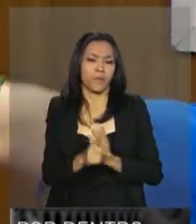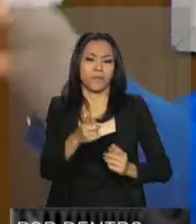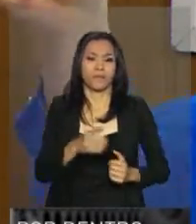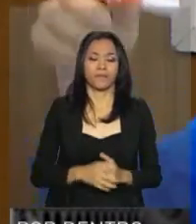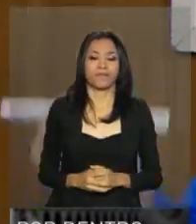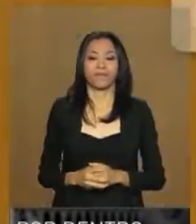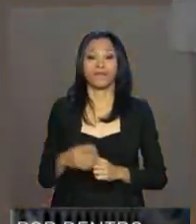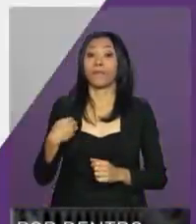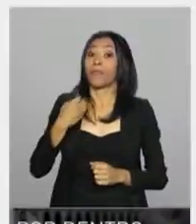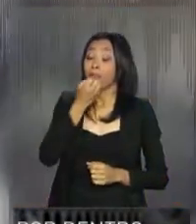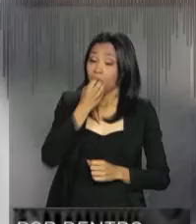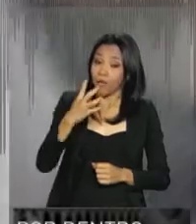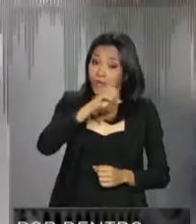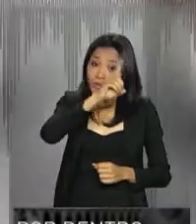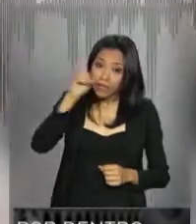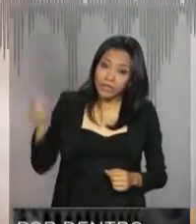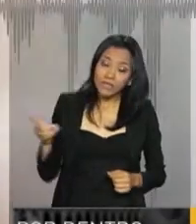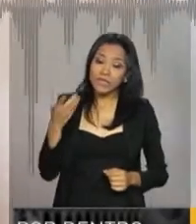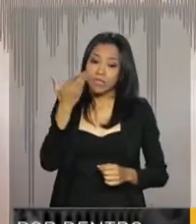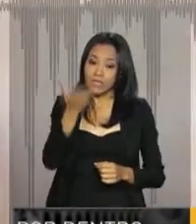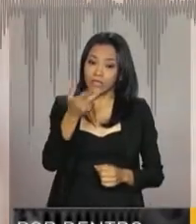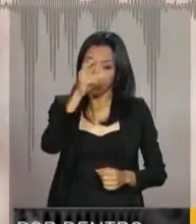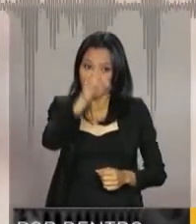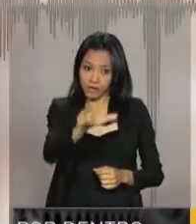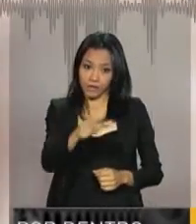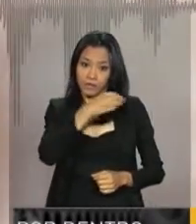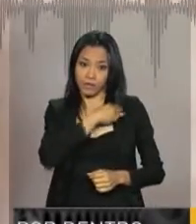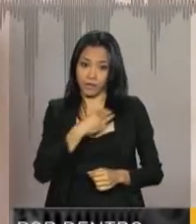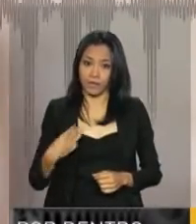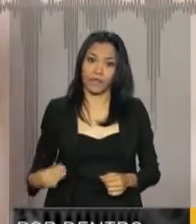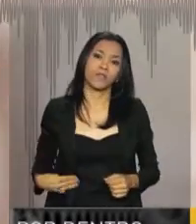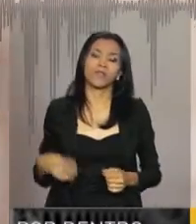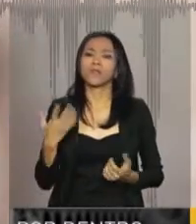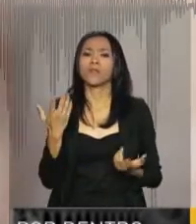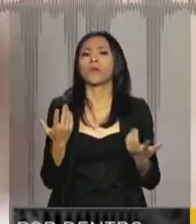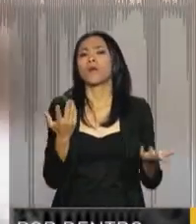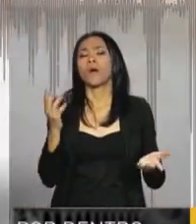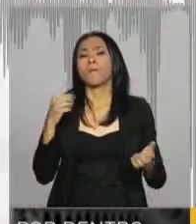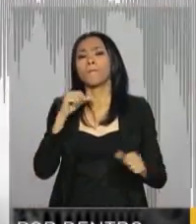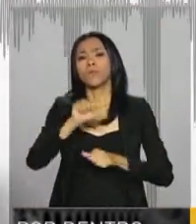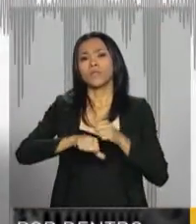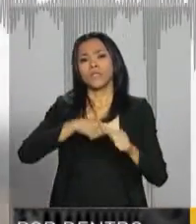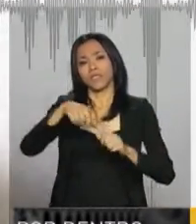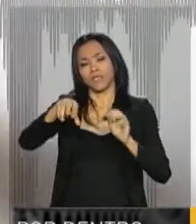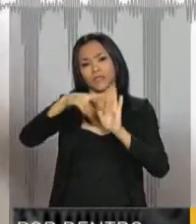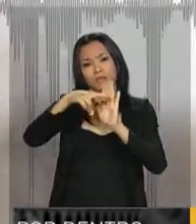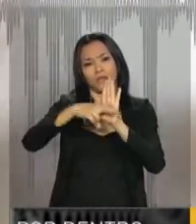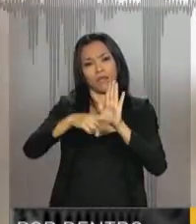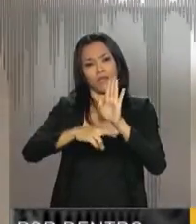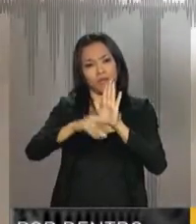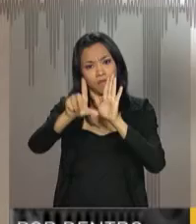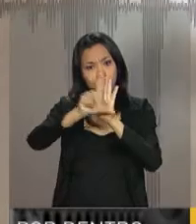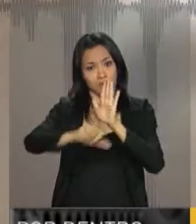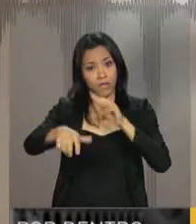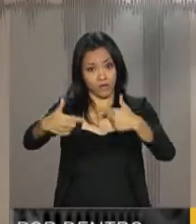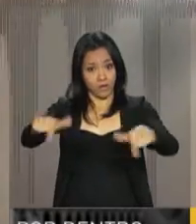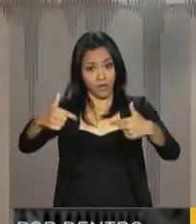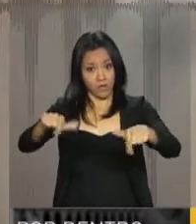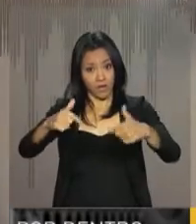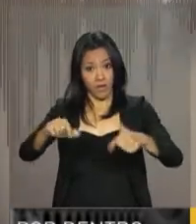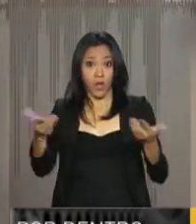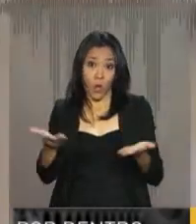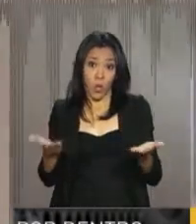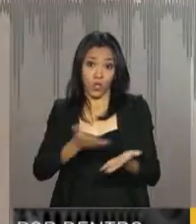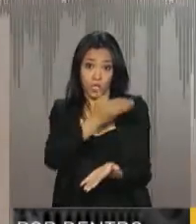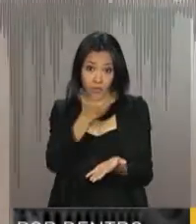bom dia carla bom que é o menino ronaldo nogueira ministro com as mudanças na lei trabalhista hoje quem quer dilma tão judicial